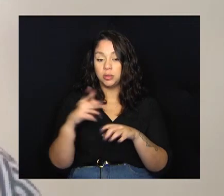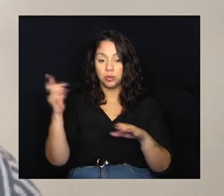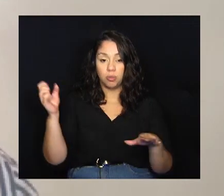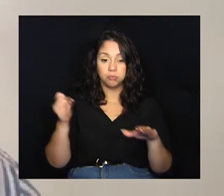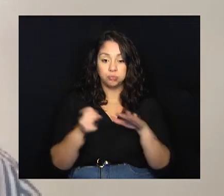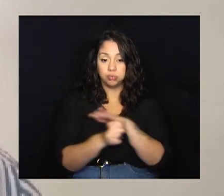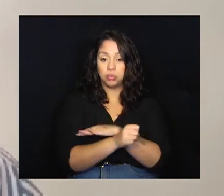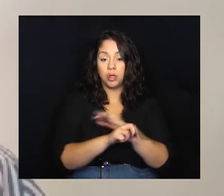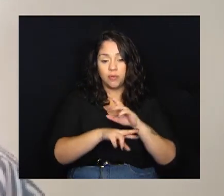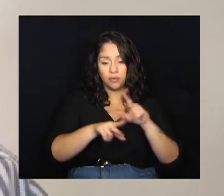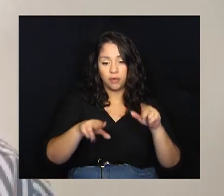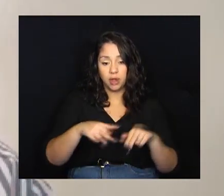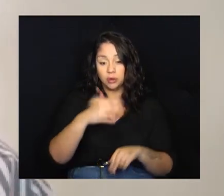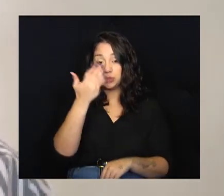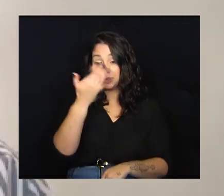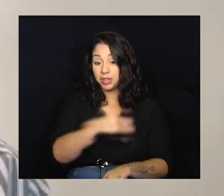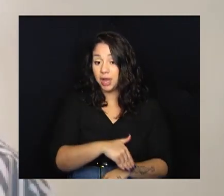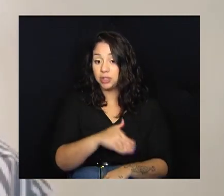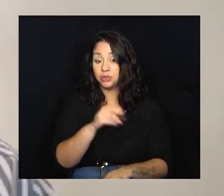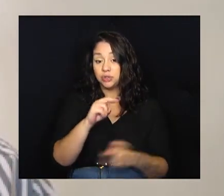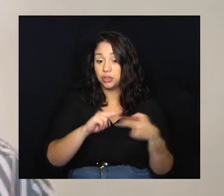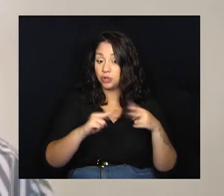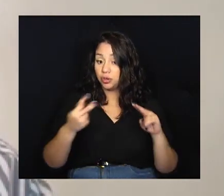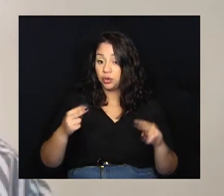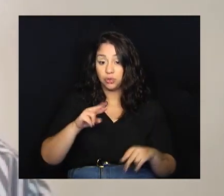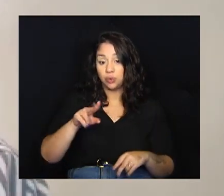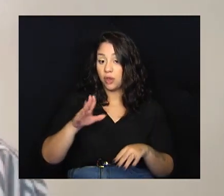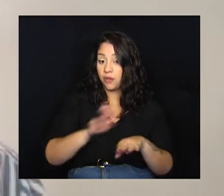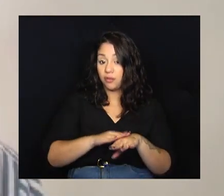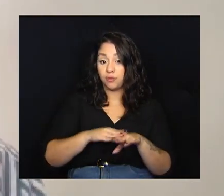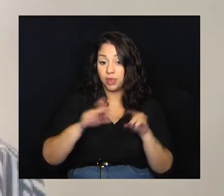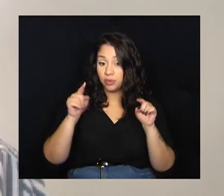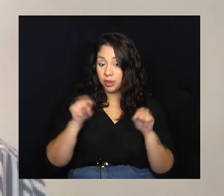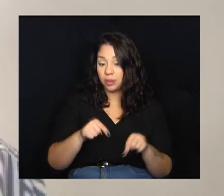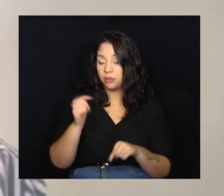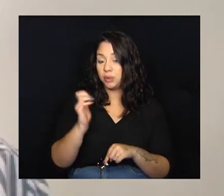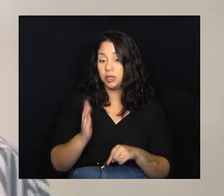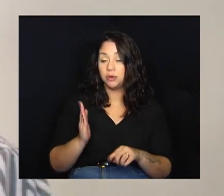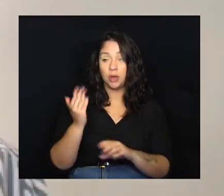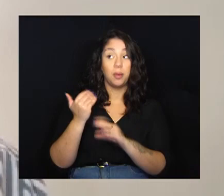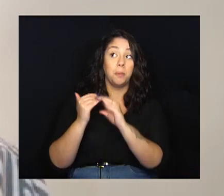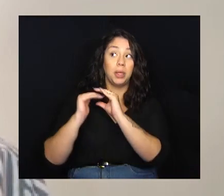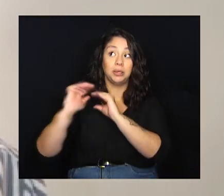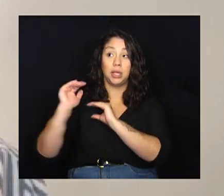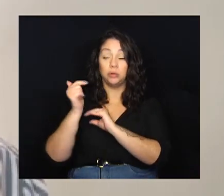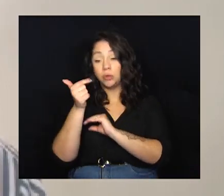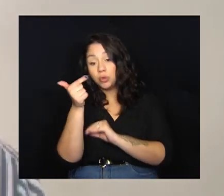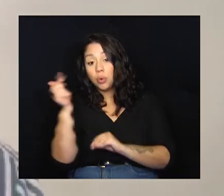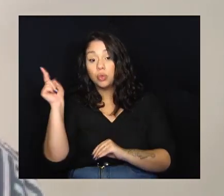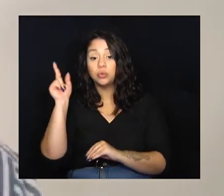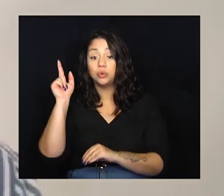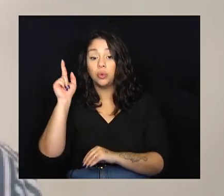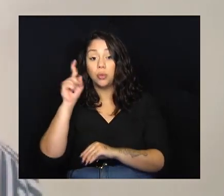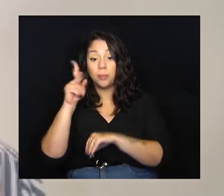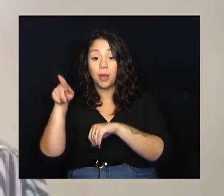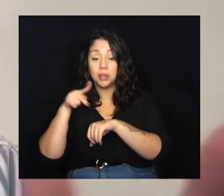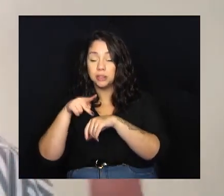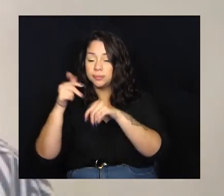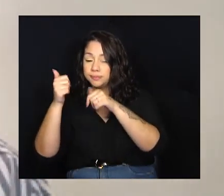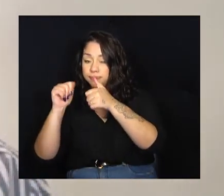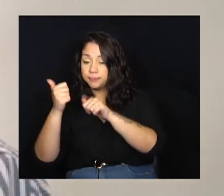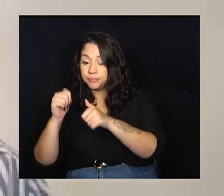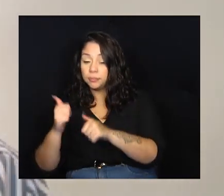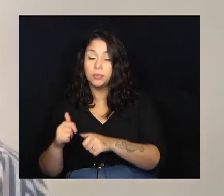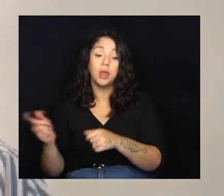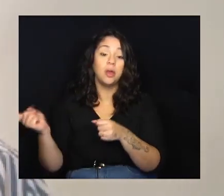dos Testes genéticos feitos embriões eles não são feitos no Brasil o material genético é mandado por exterior feita a análise lá e a volta